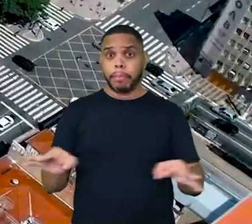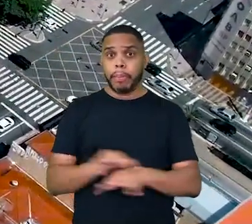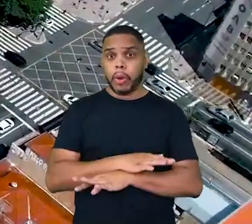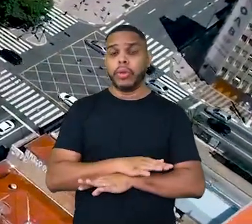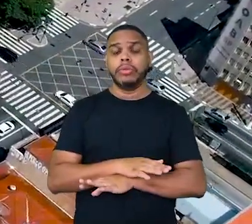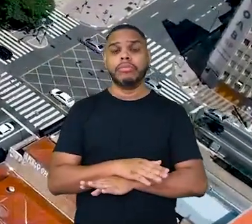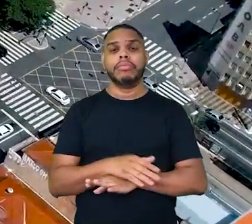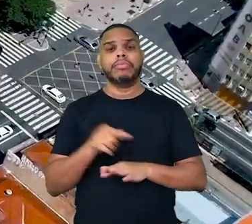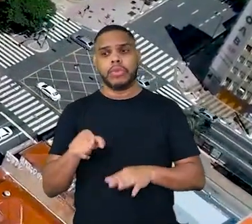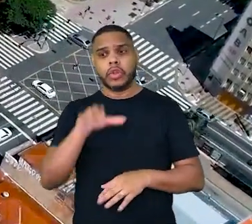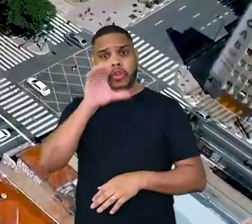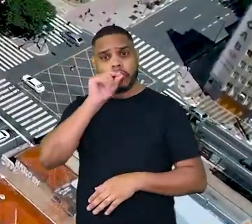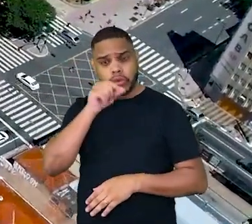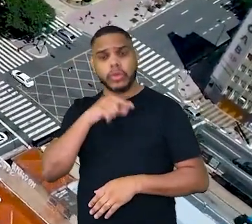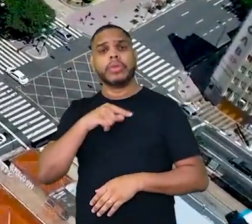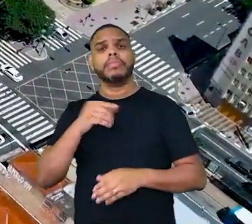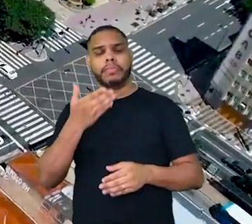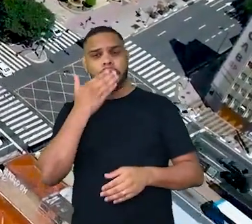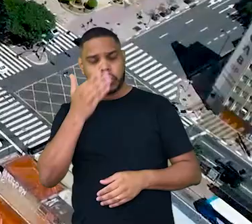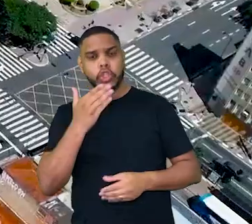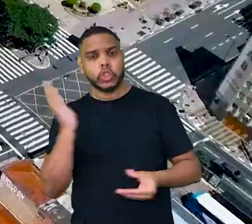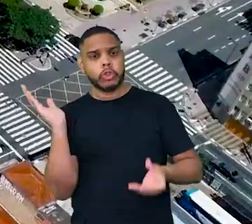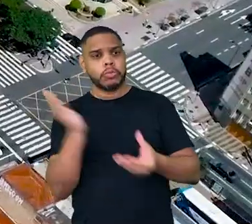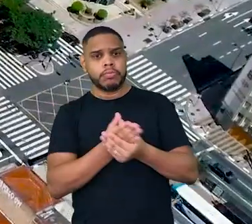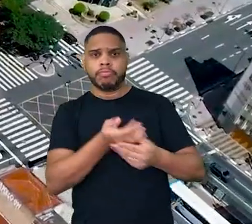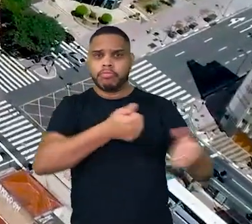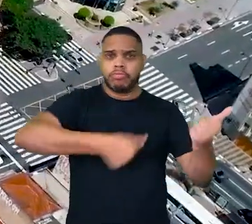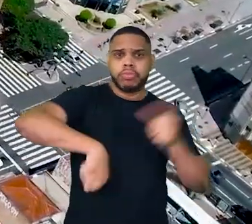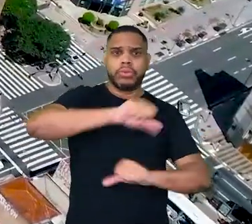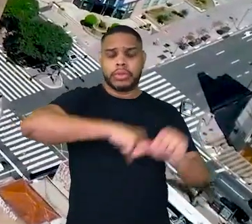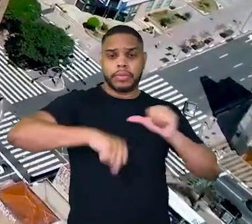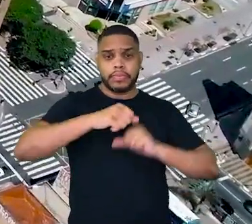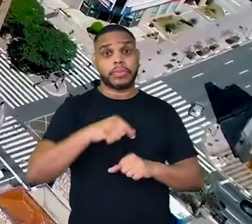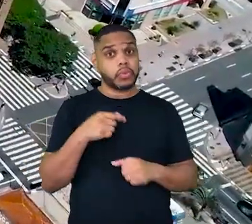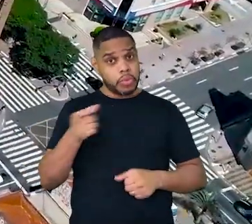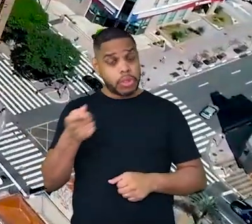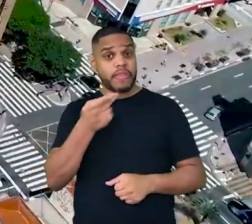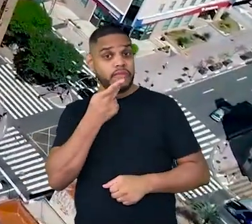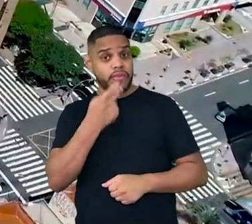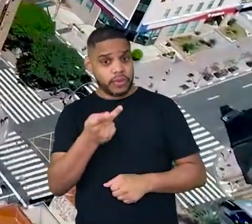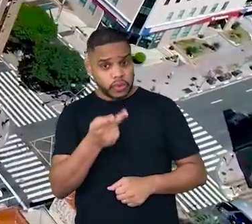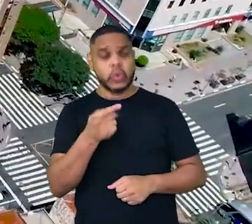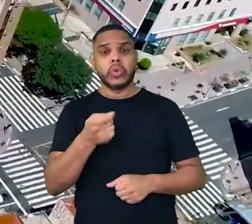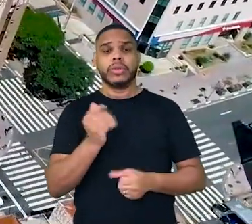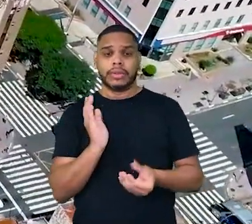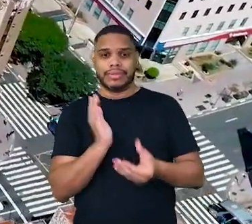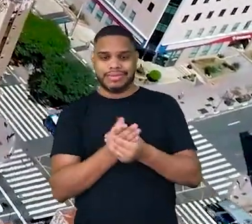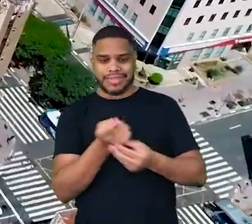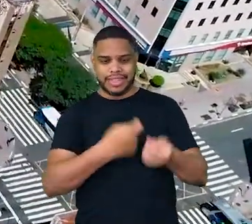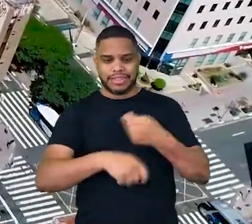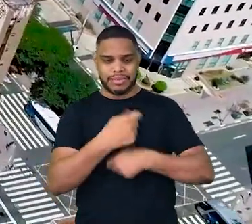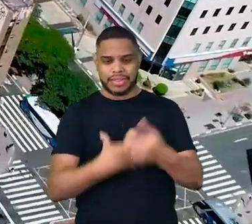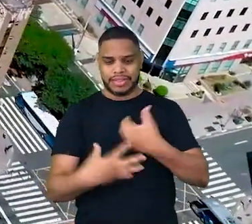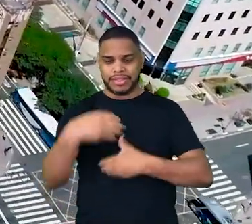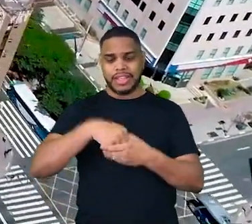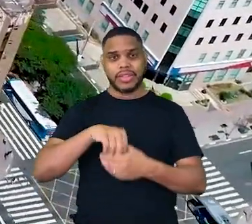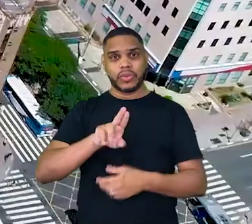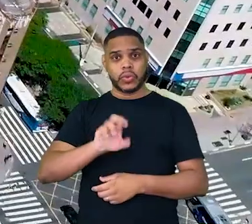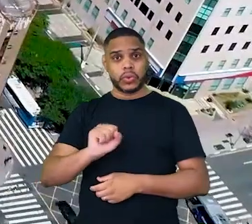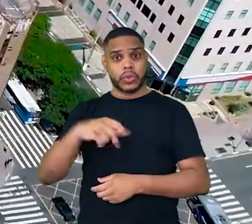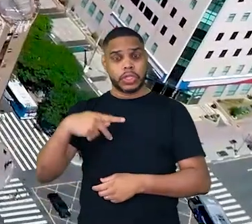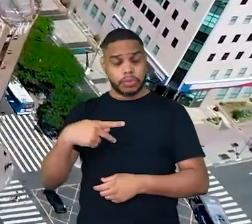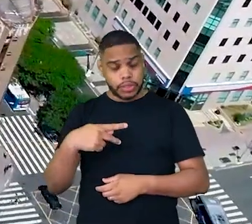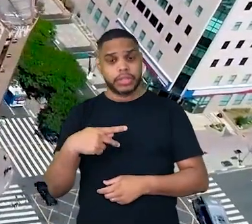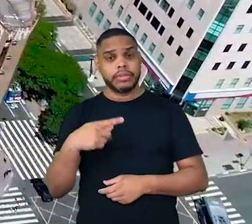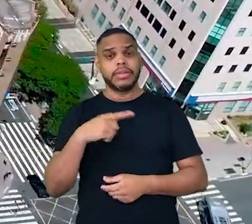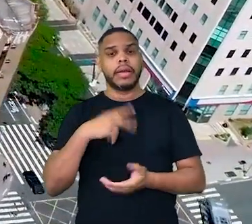tornado definitiva, o trabalhador entrou com uma ação rescisória. Ele argumentou que o procedimento administrativo feito pela